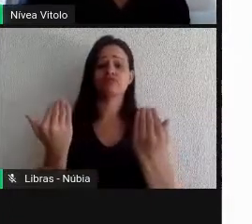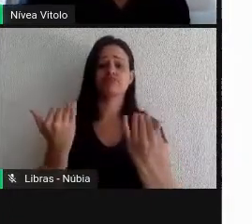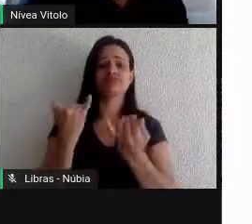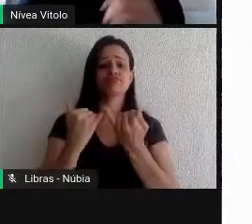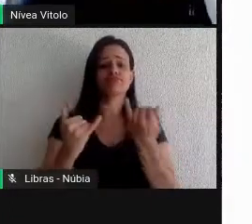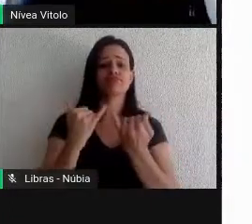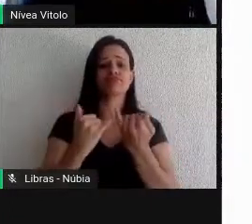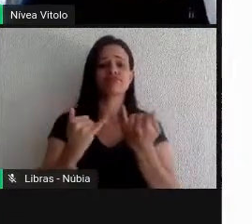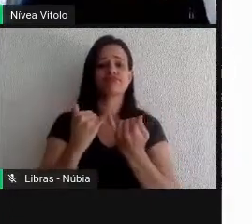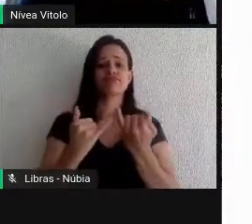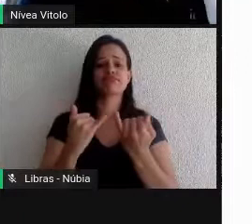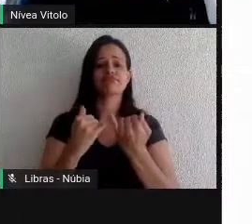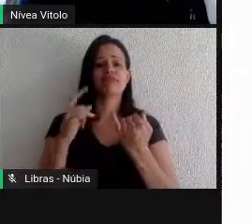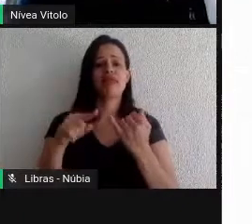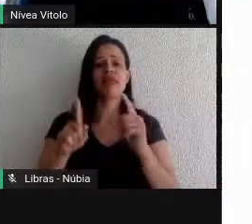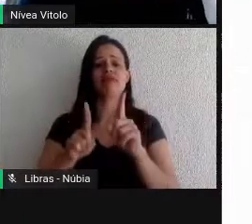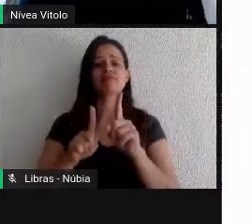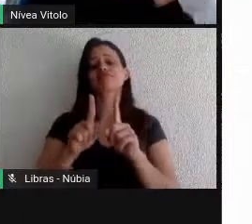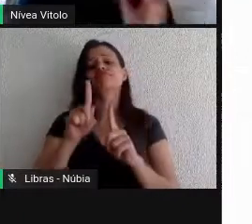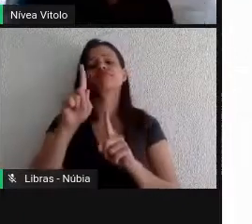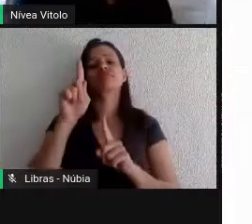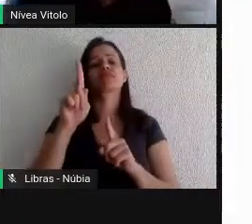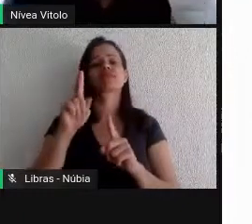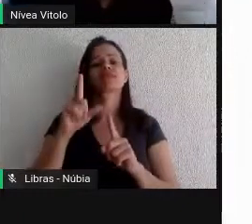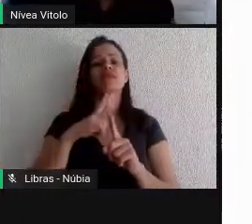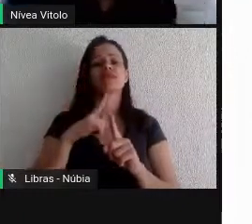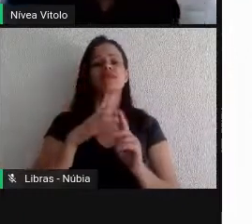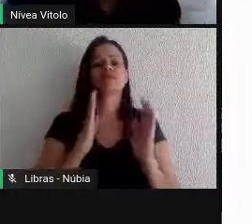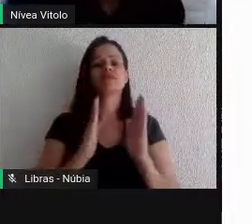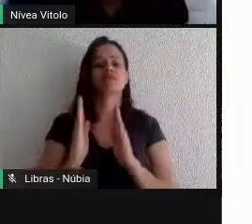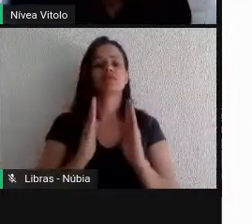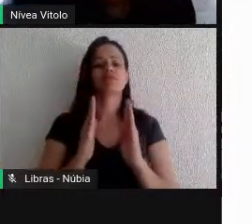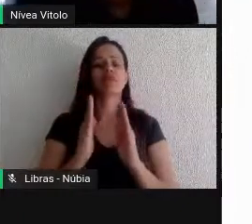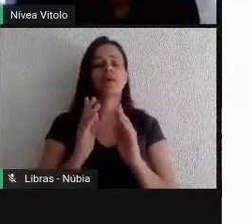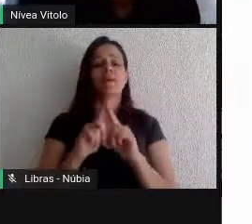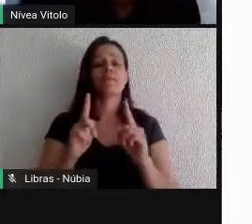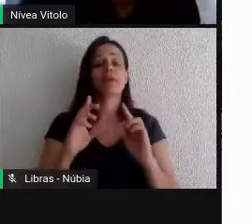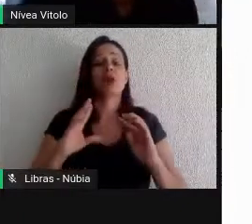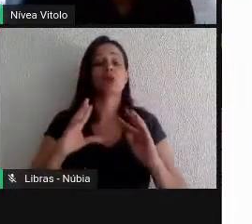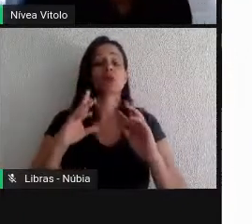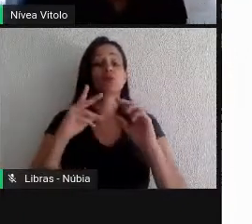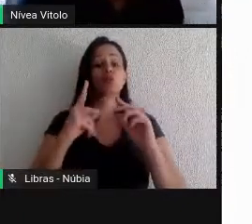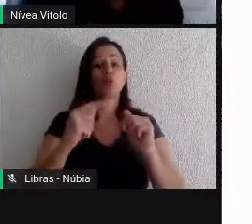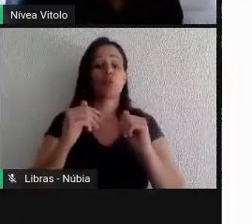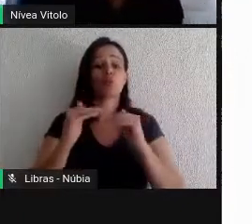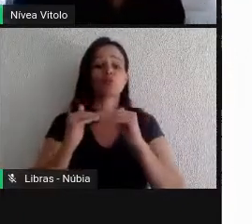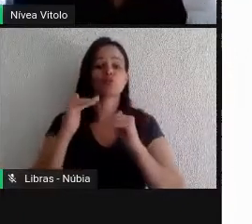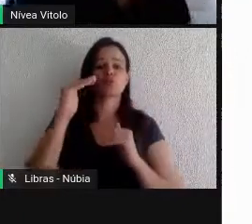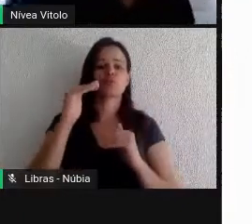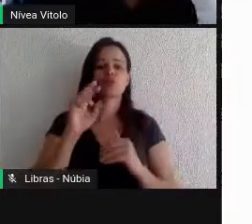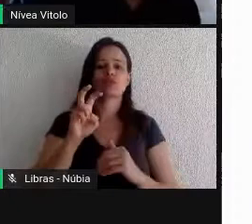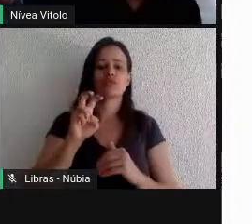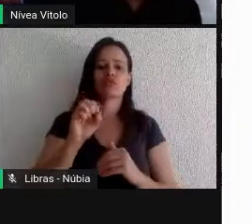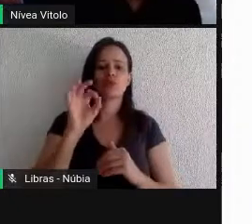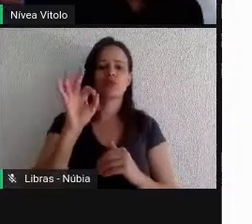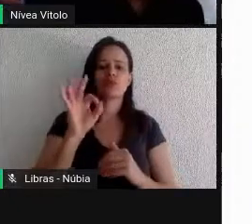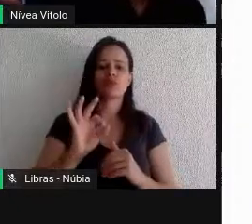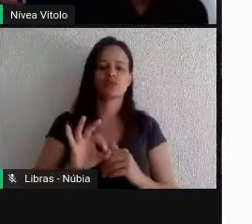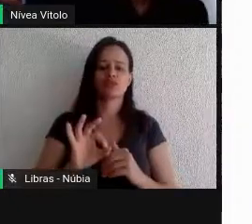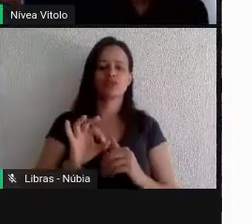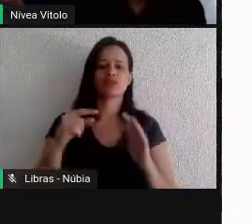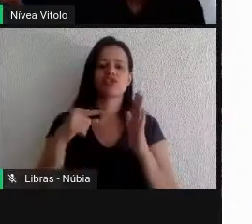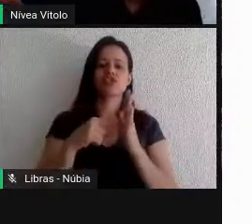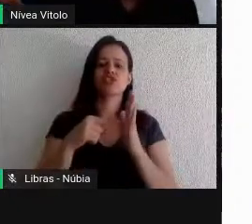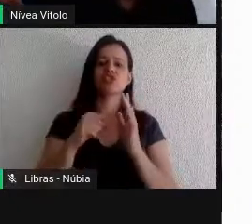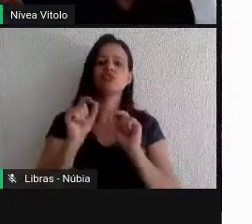altas taxas de sucesso em todos os períodos, aqui um pouco inferior, mas todas superiores a 50%, que indica que o Executivo